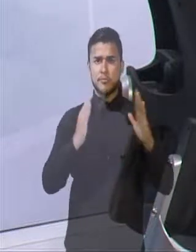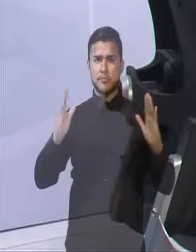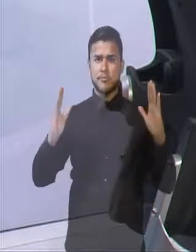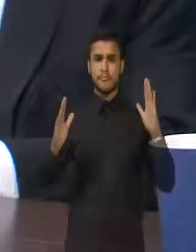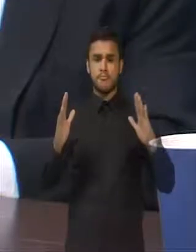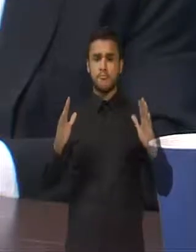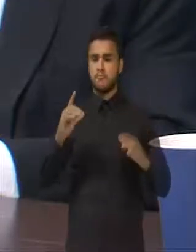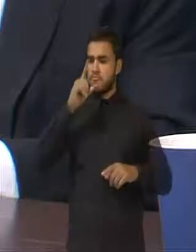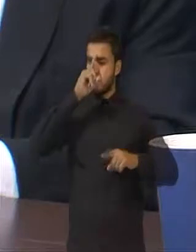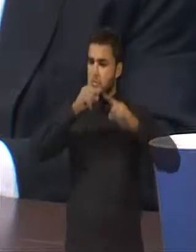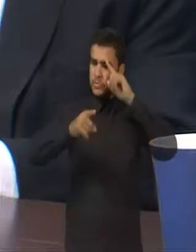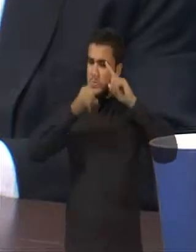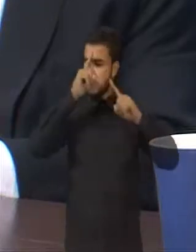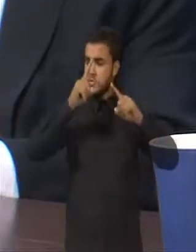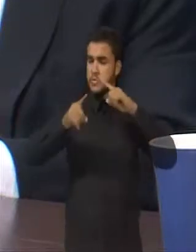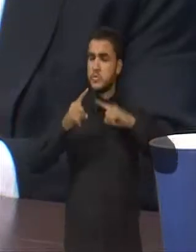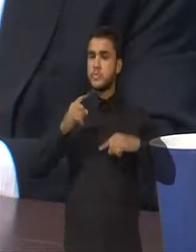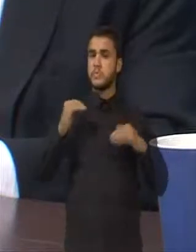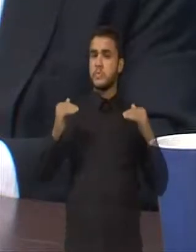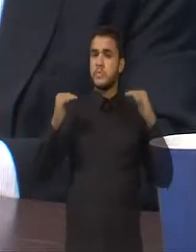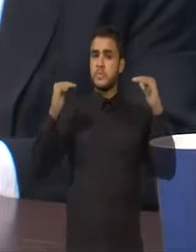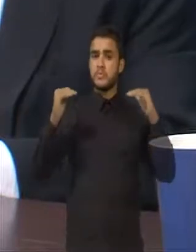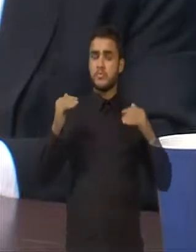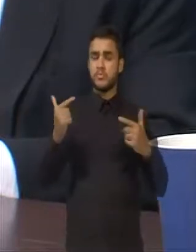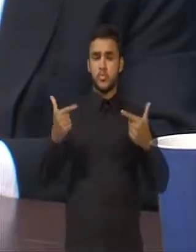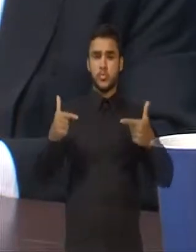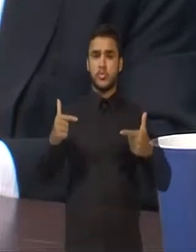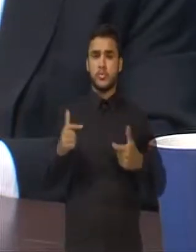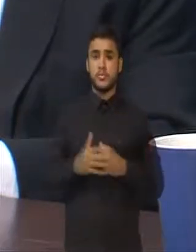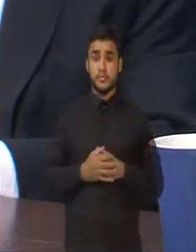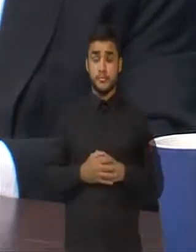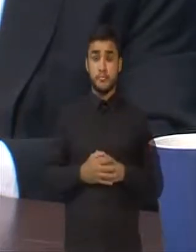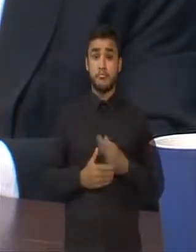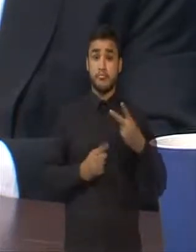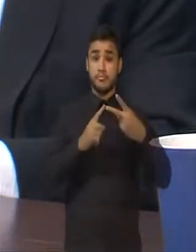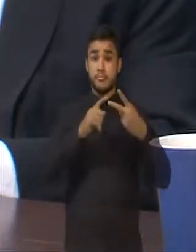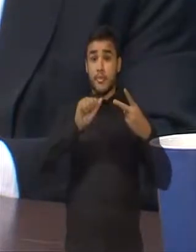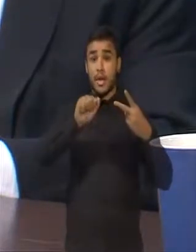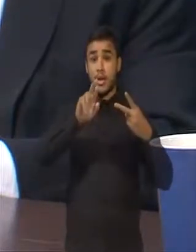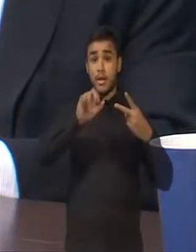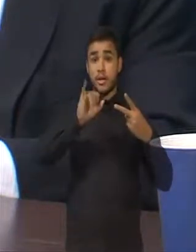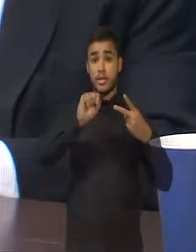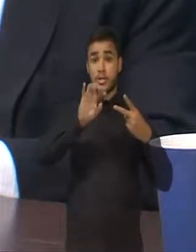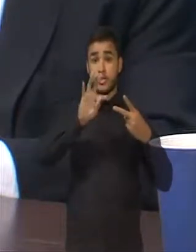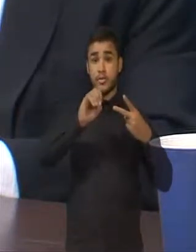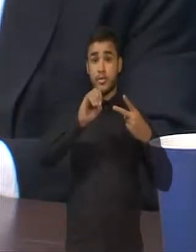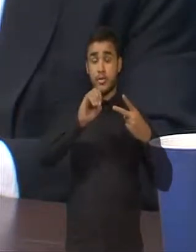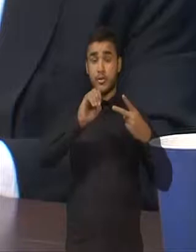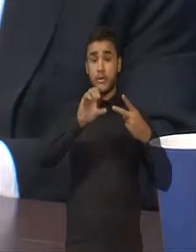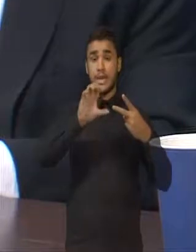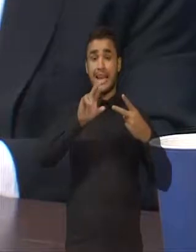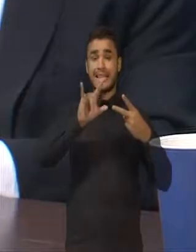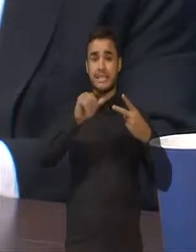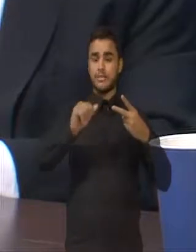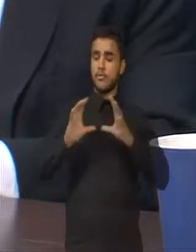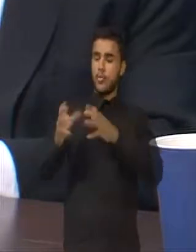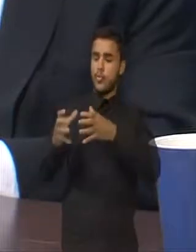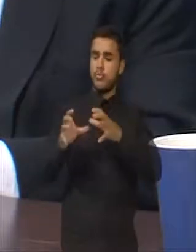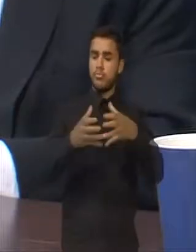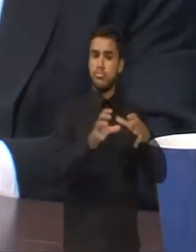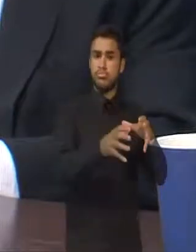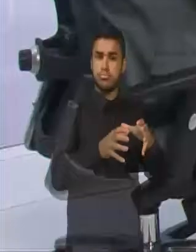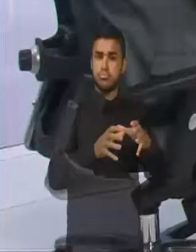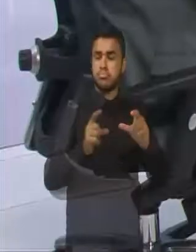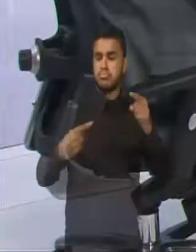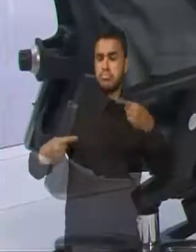tirania, que a aristocracia degenerava em oligarquia, e que o